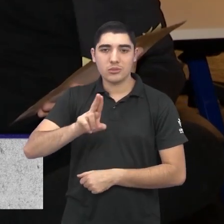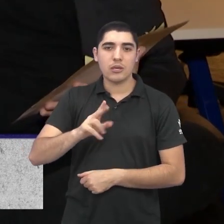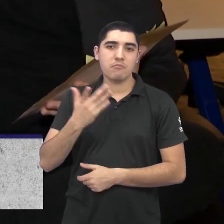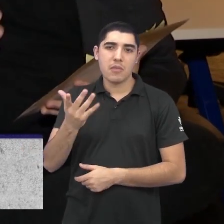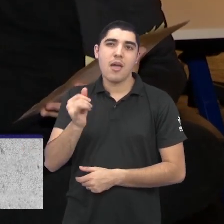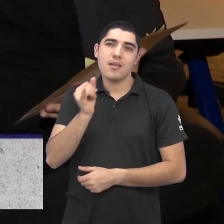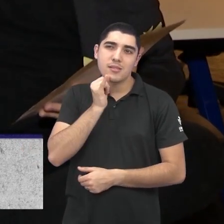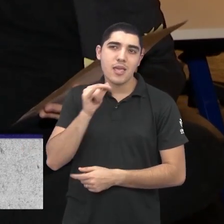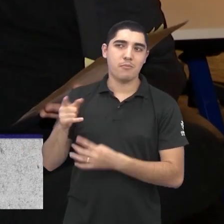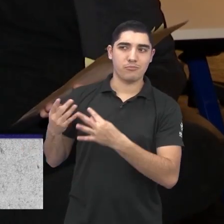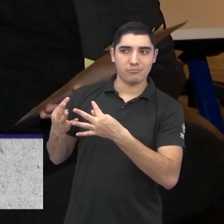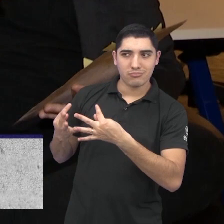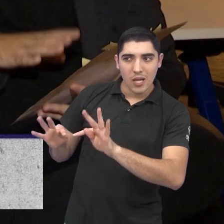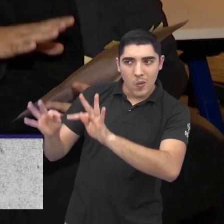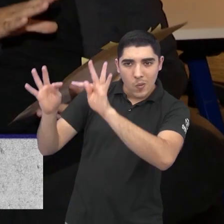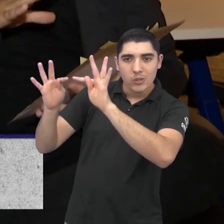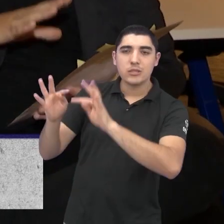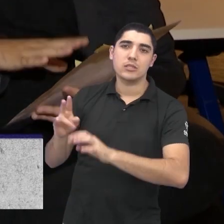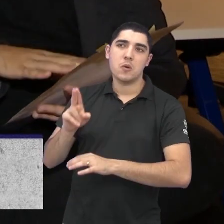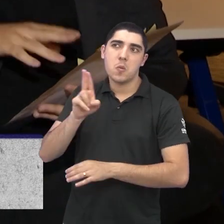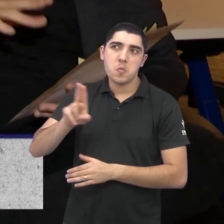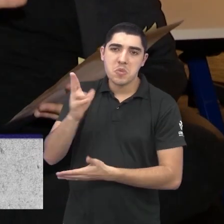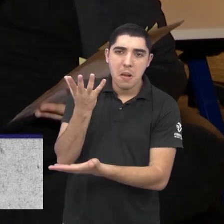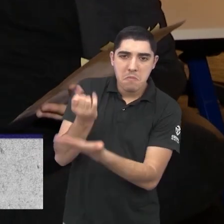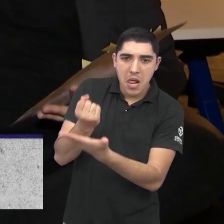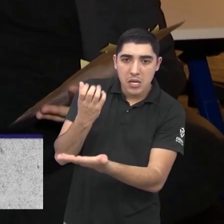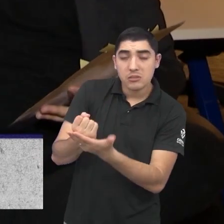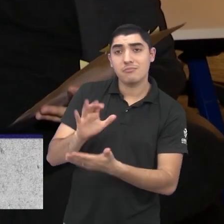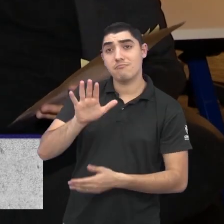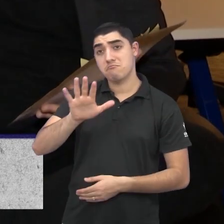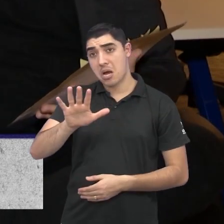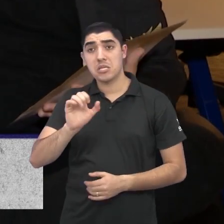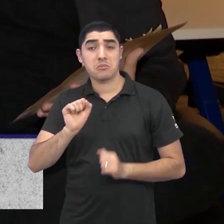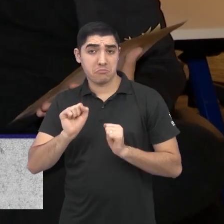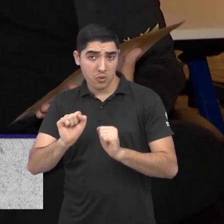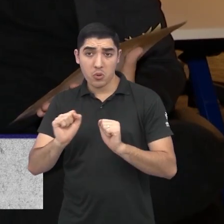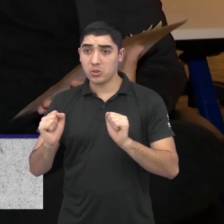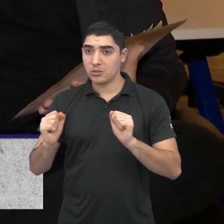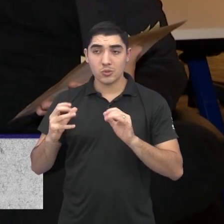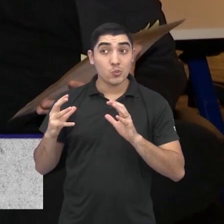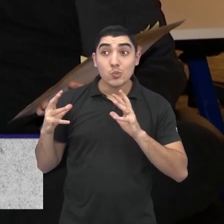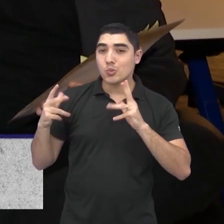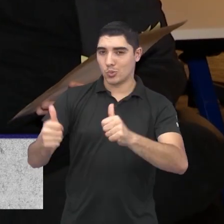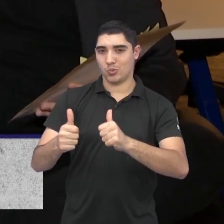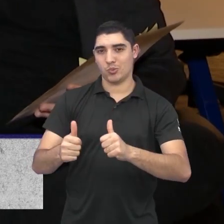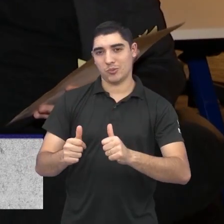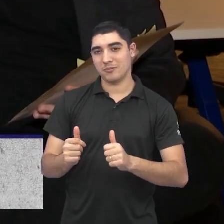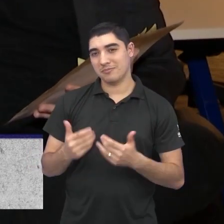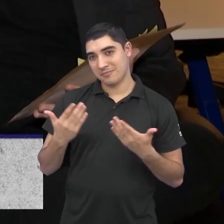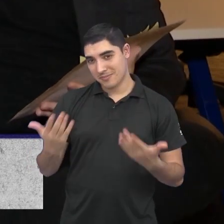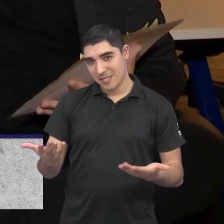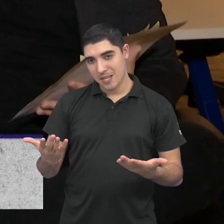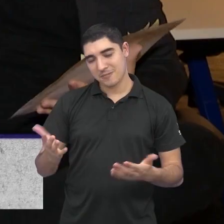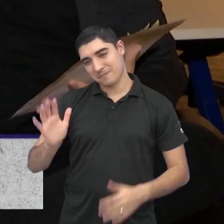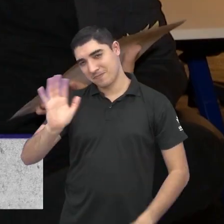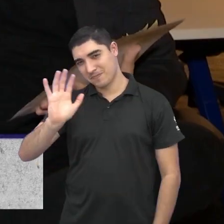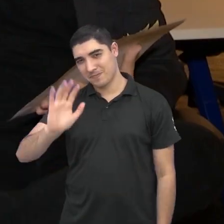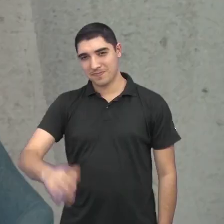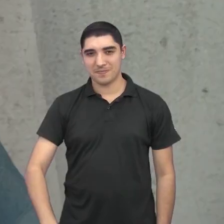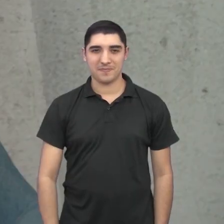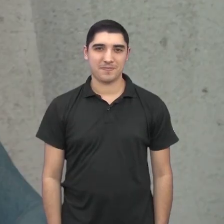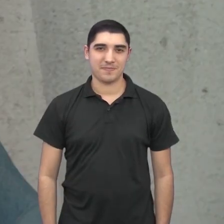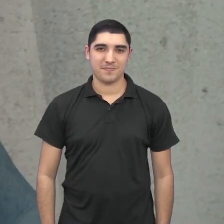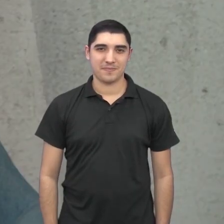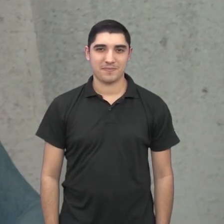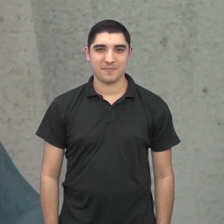um exemplo da tecnologia ali, do uso de aplicativos, mas se aplica a tudo, como ela disse. Então, tchau, tchau.